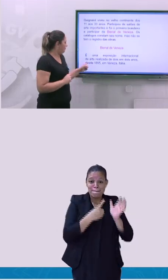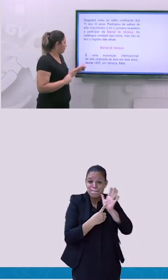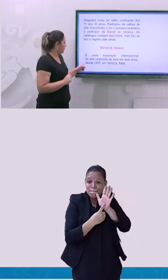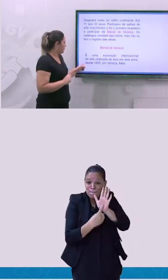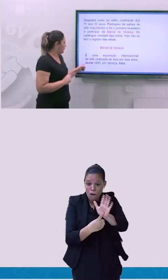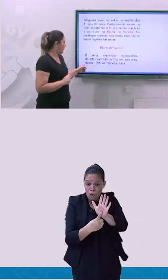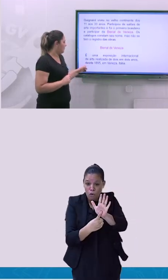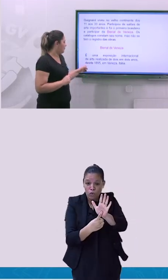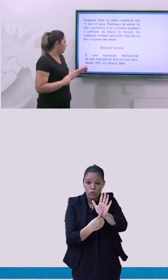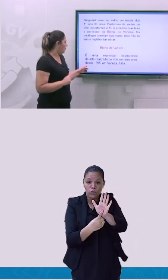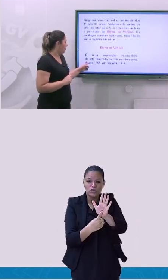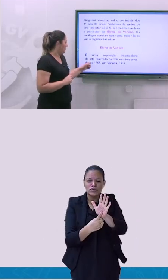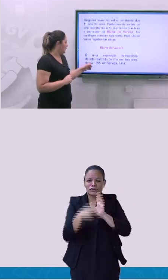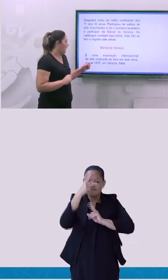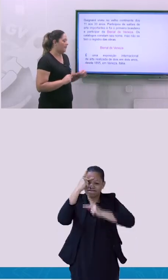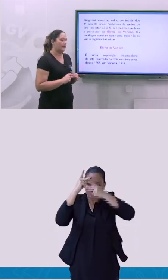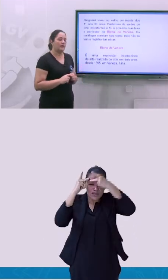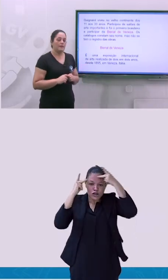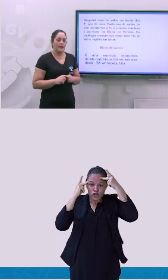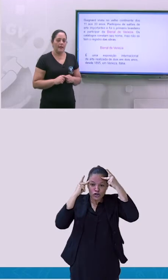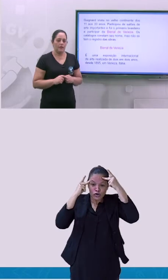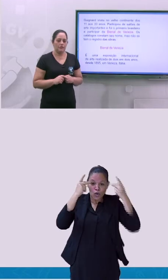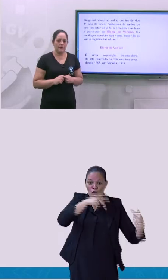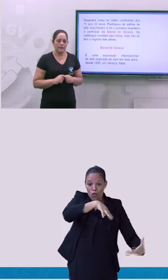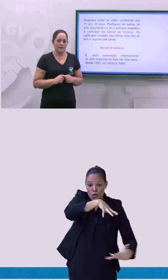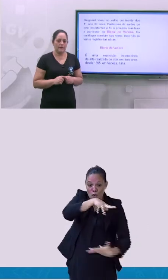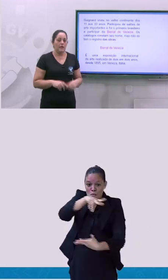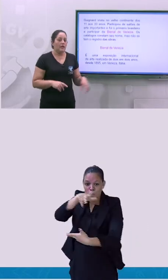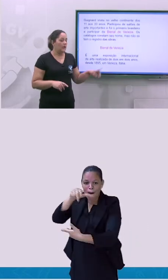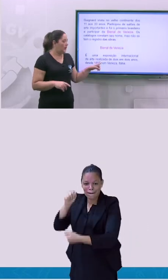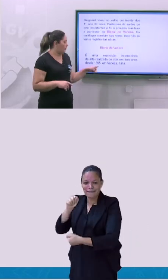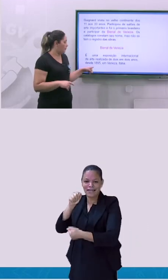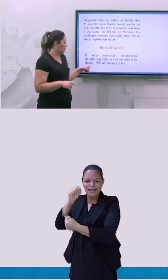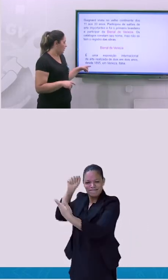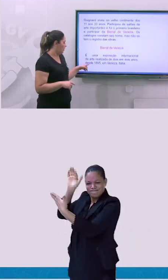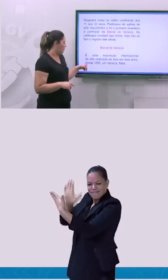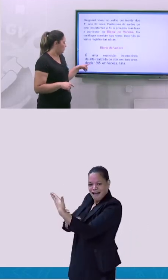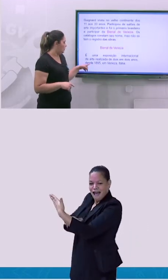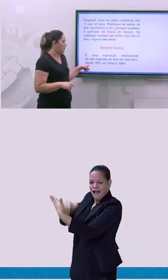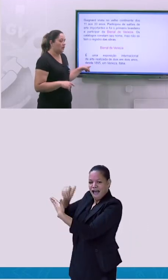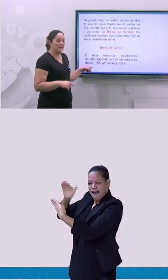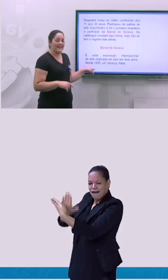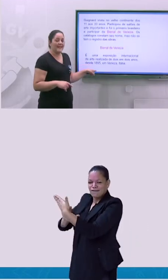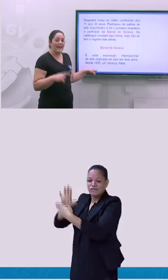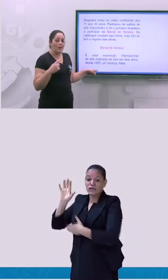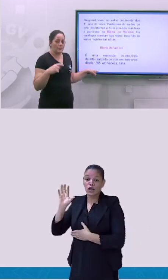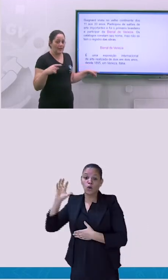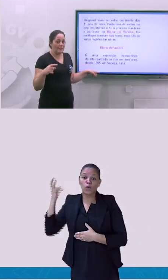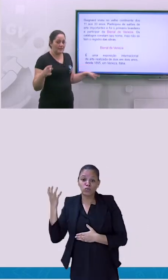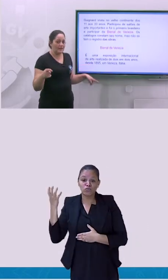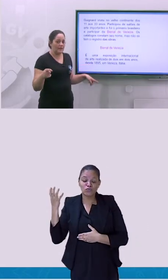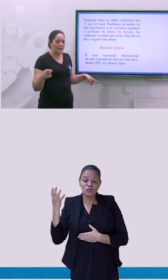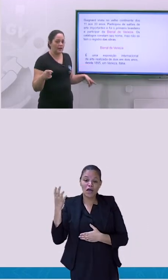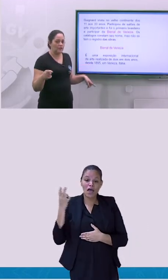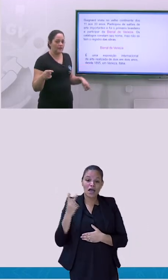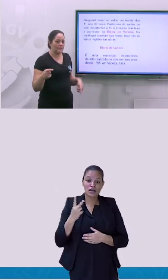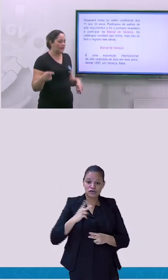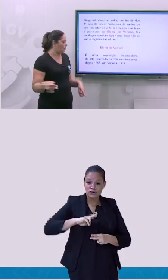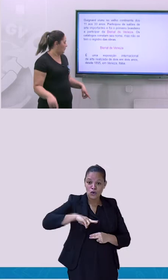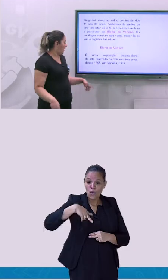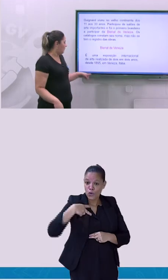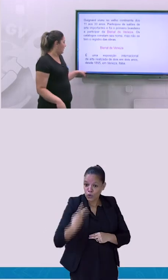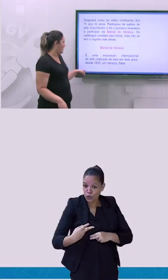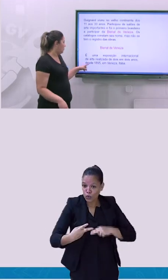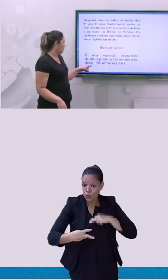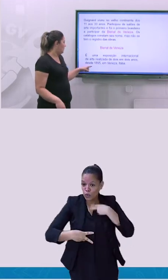ele participou dessa Bienal de Veneza. E isso, gente, acontece ainda, a Bienal de Veneza